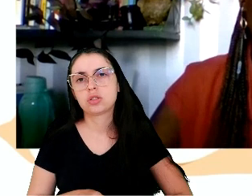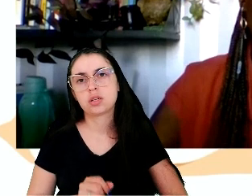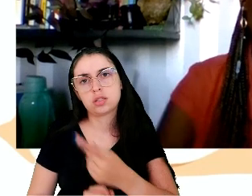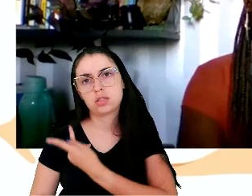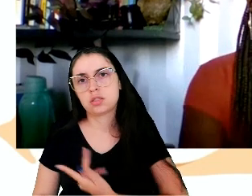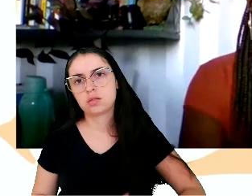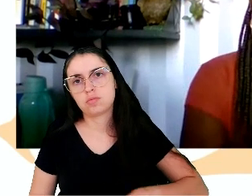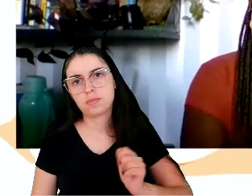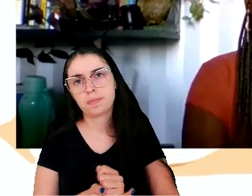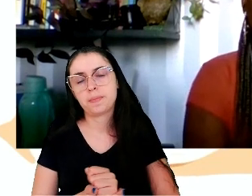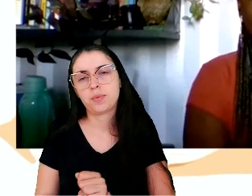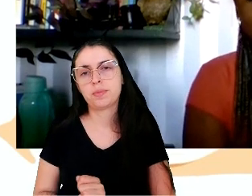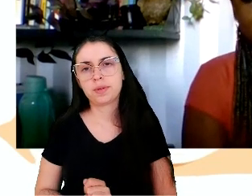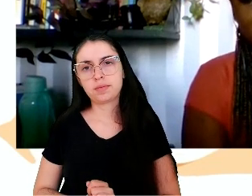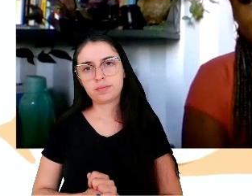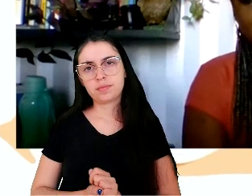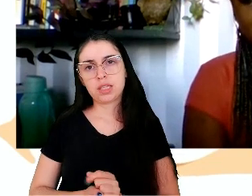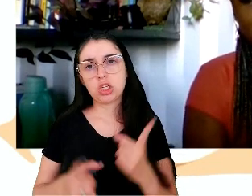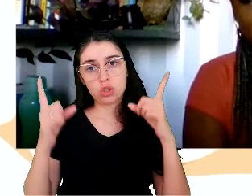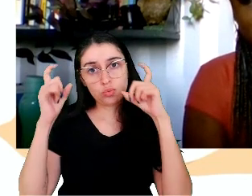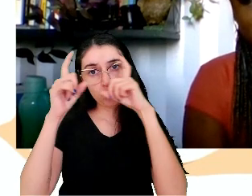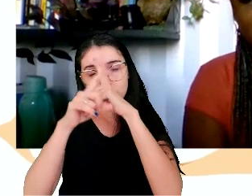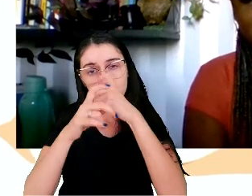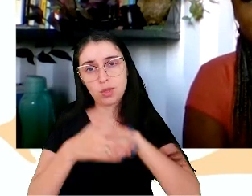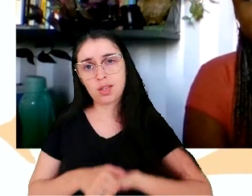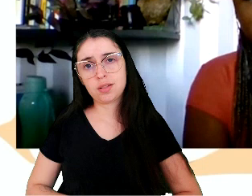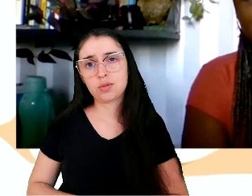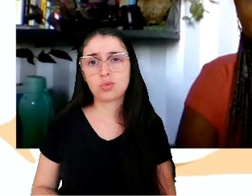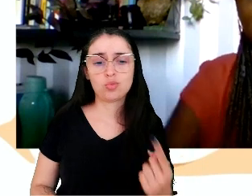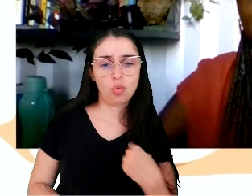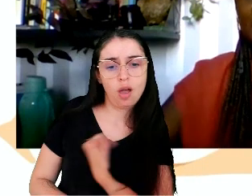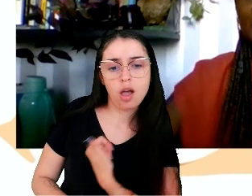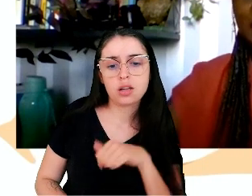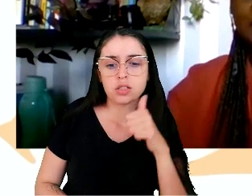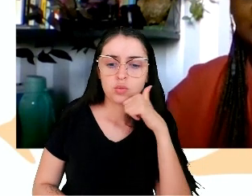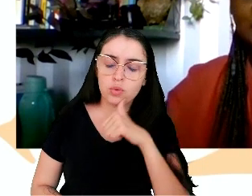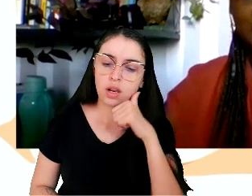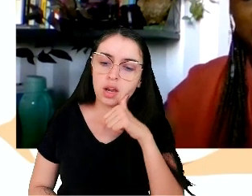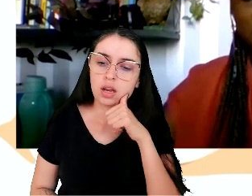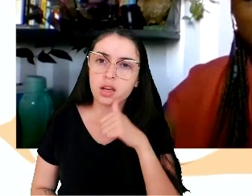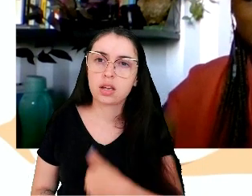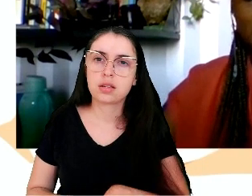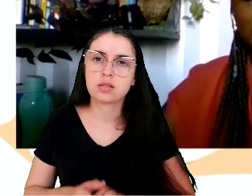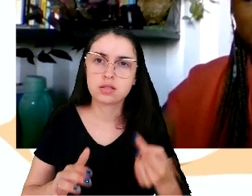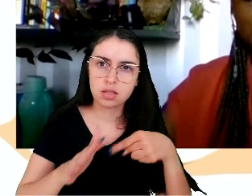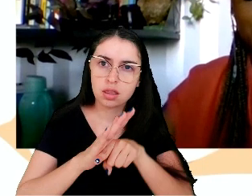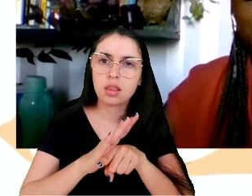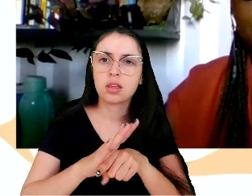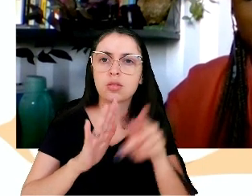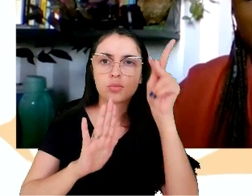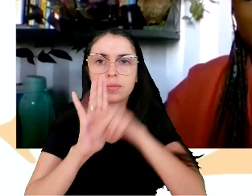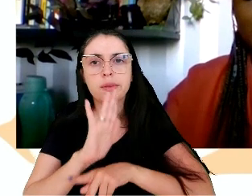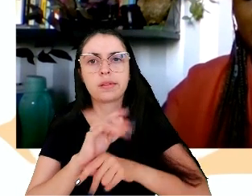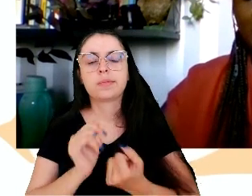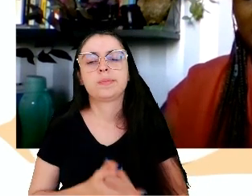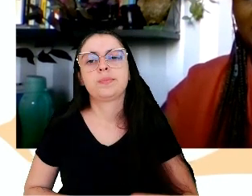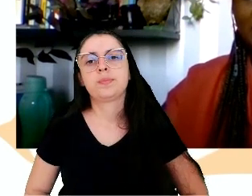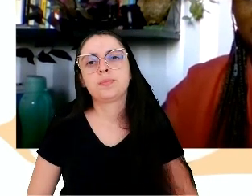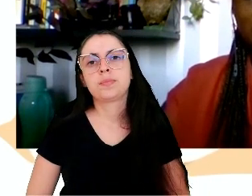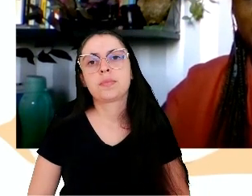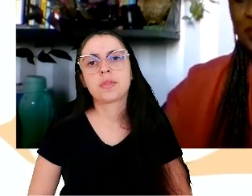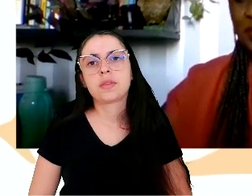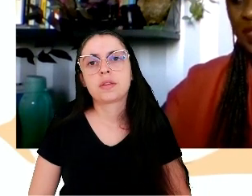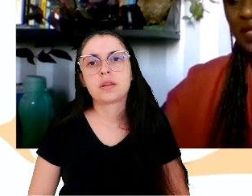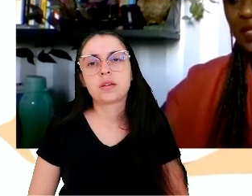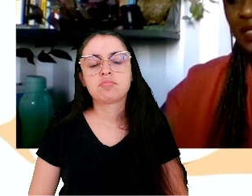E muitas vezes nós temos a dificuldade de que nós mulheres sejamos consideradas dentro desse planejamento.